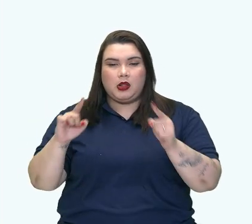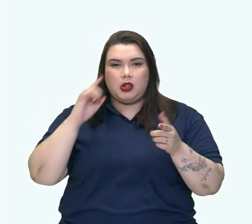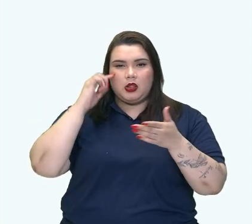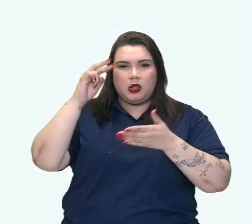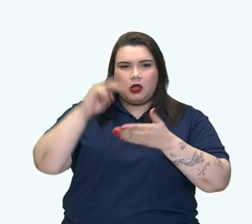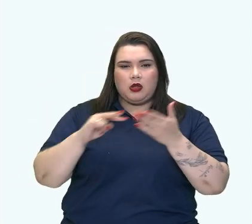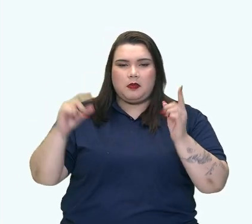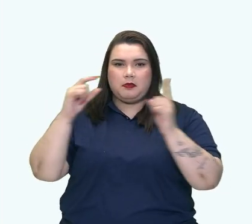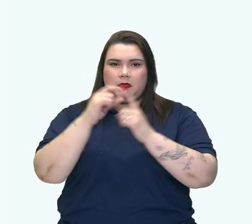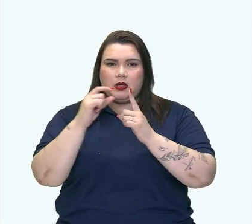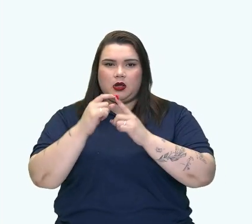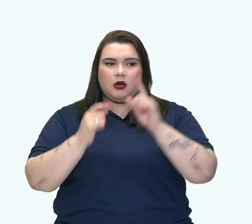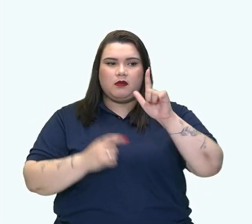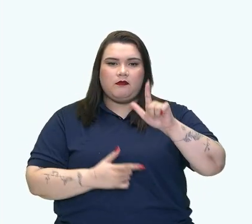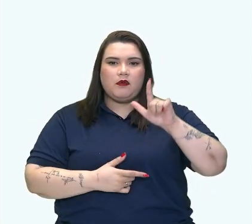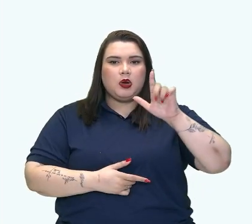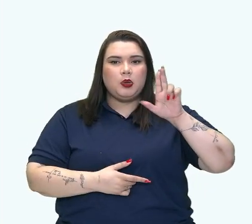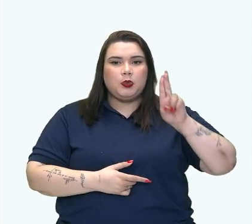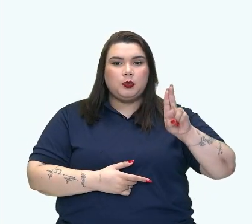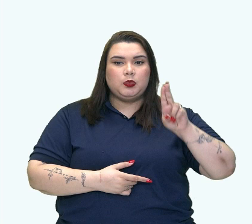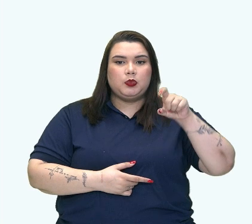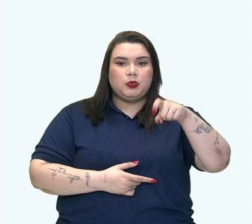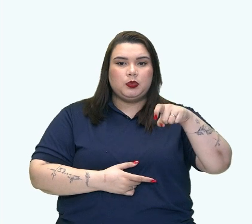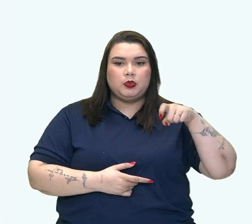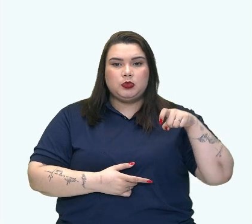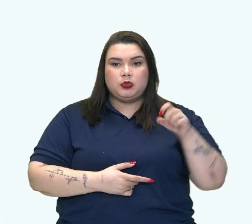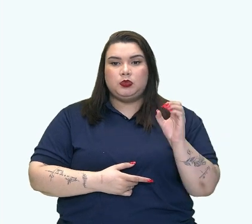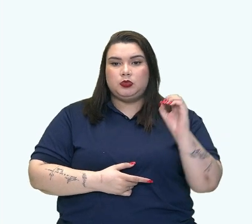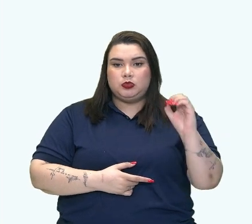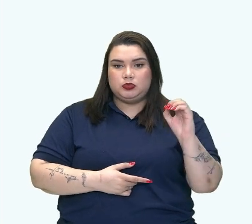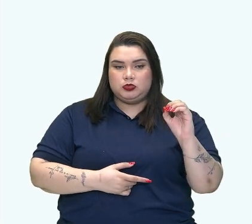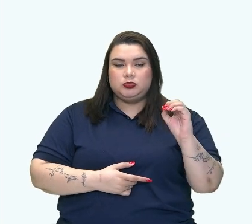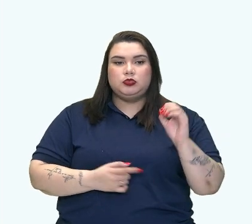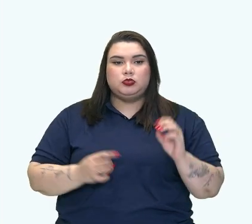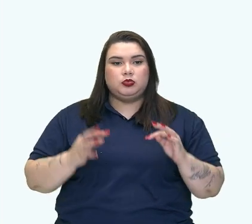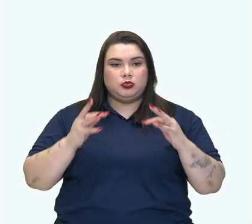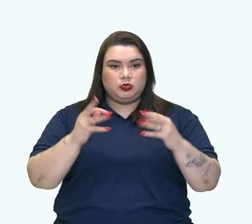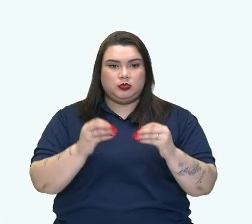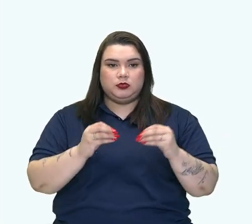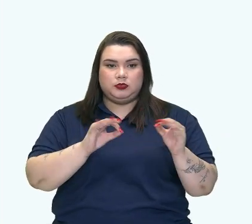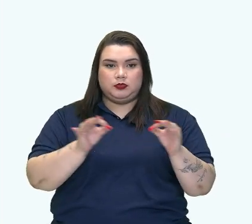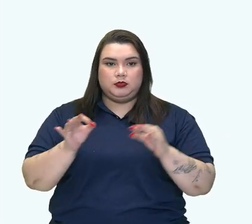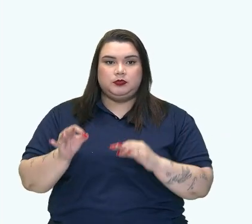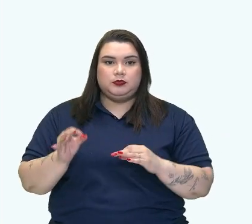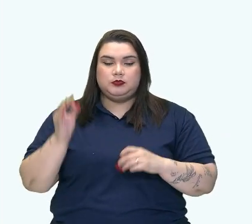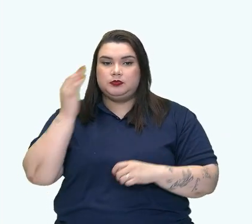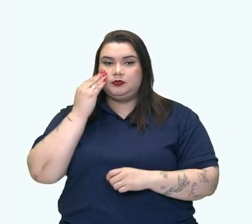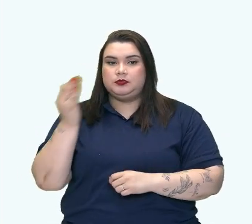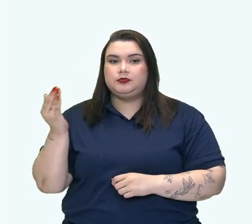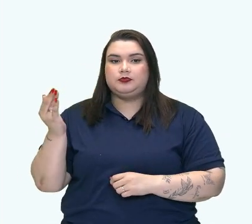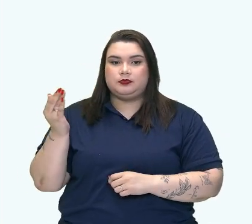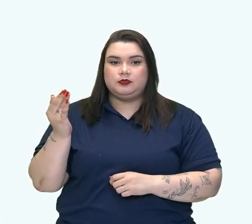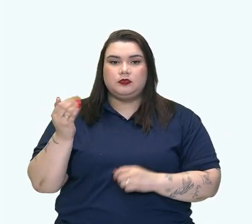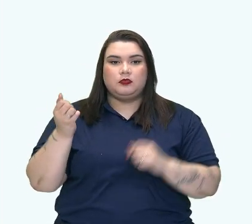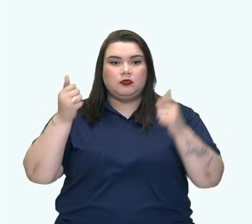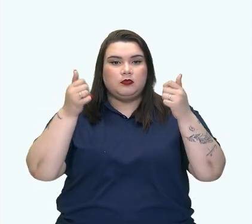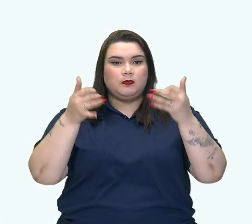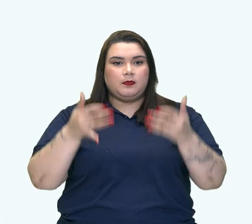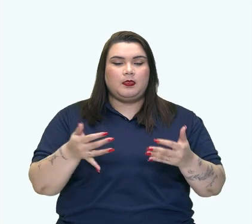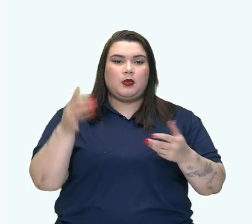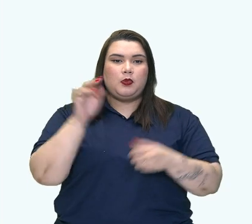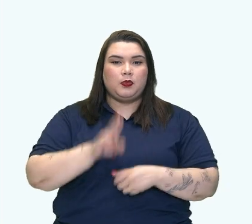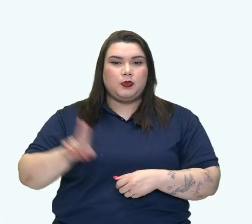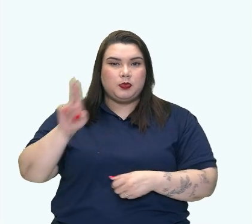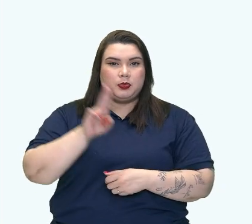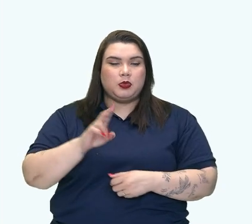a disposição dessas letras, se você pegar uma por uma, todas elas têm a palavra luxo. Lembra que eu falei de consumismo para